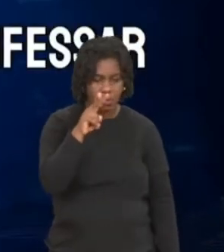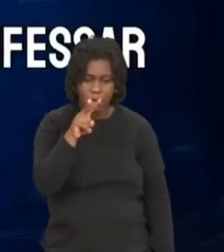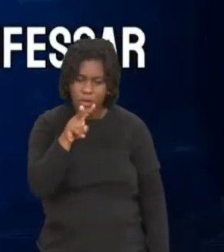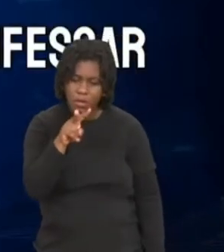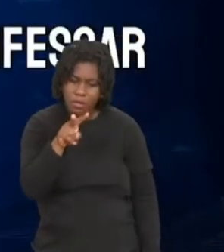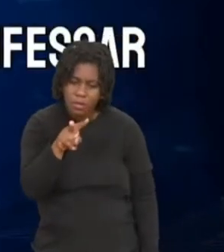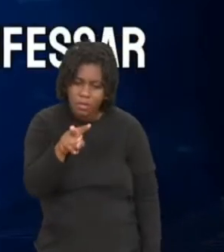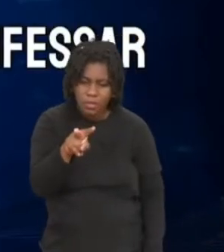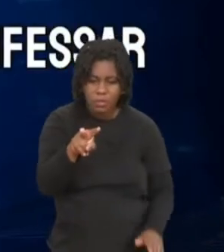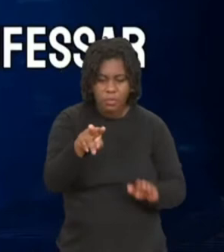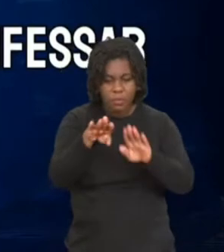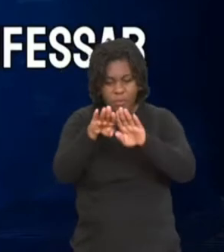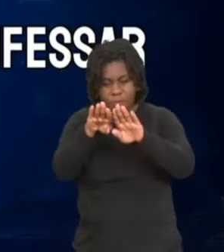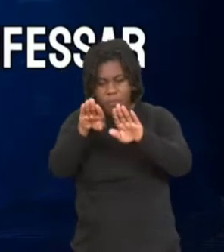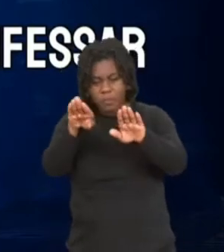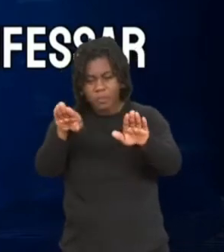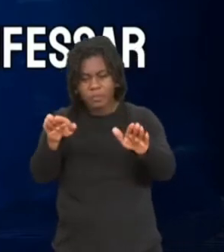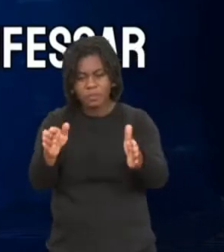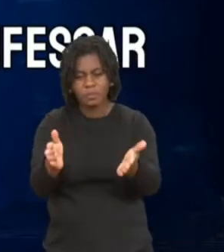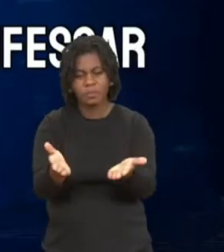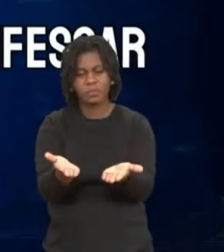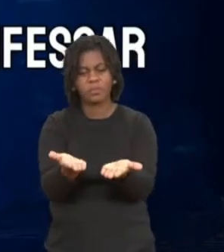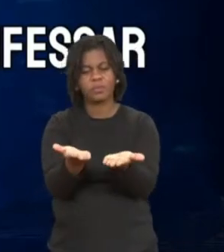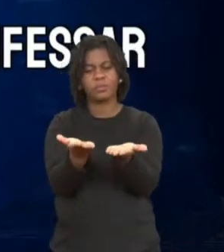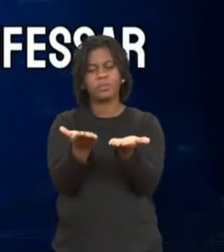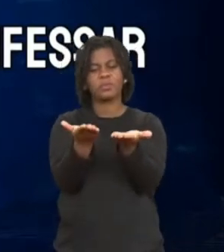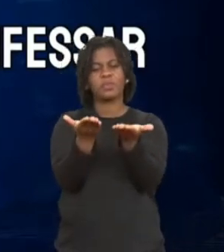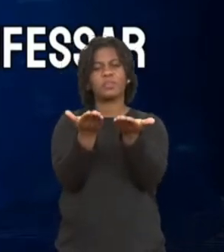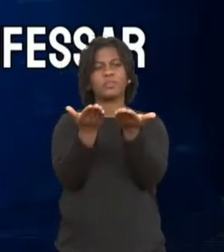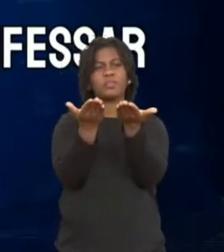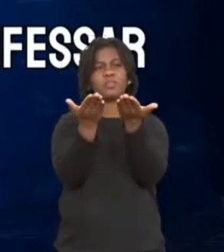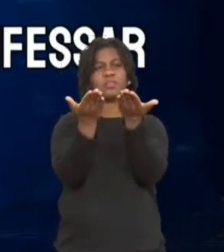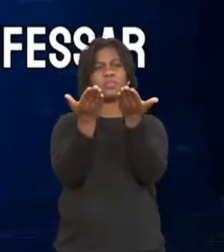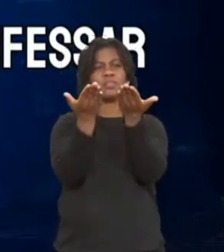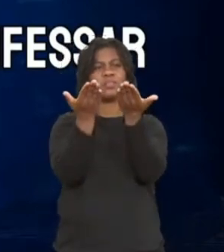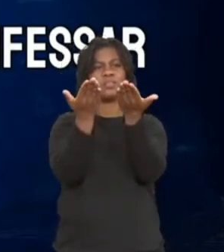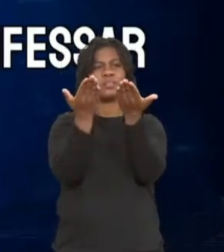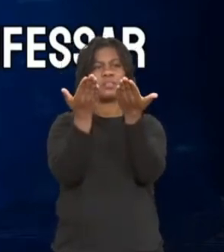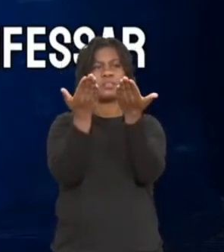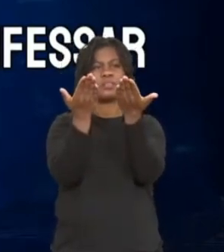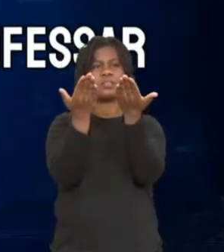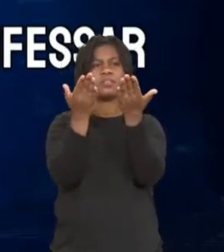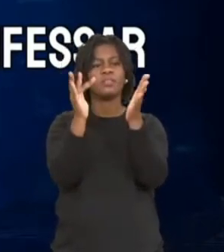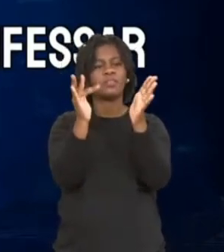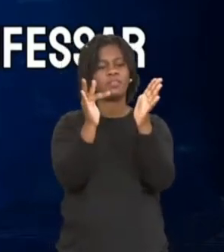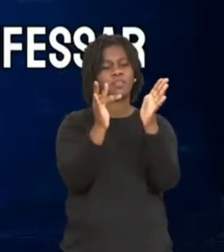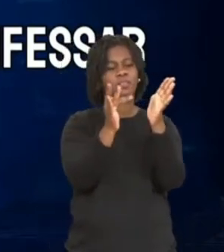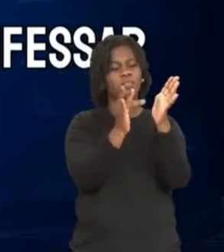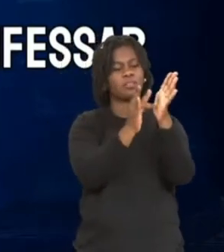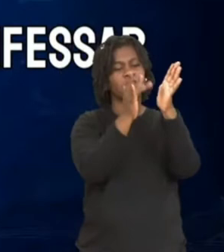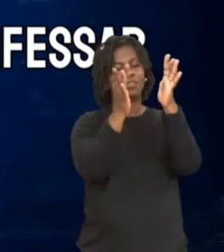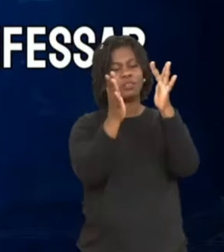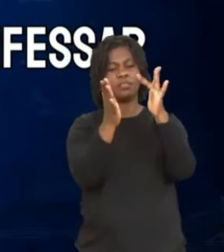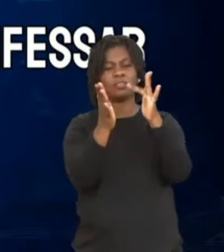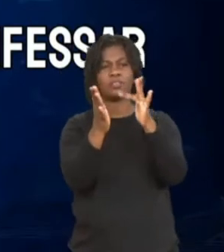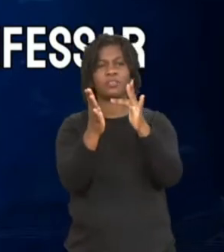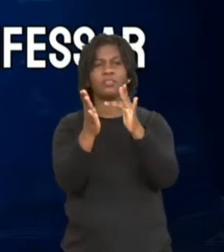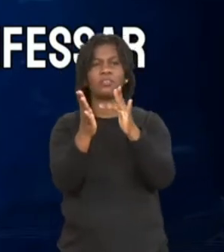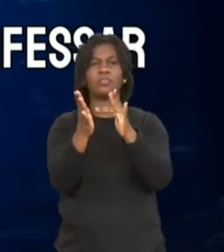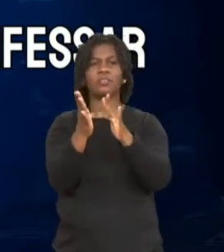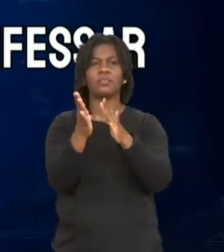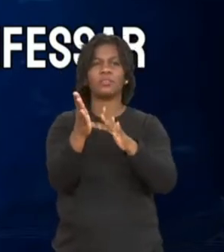Eu olho pro altar. Jesus está me chamando para